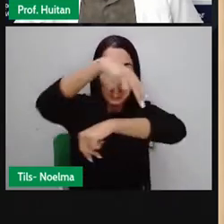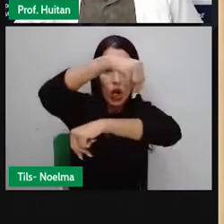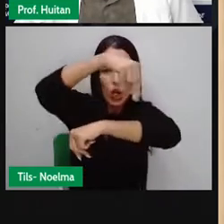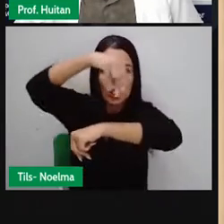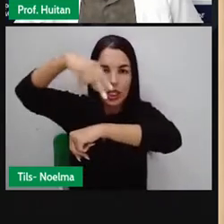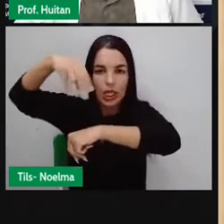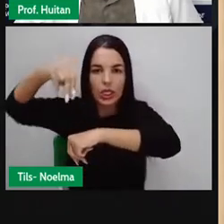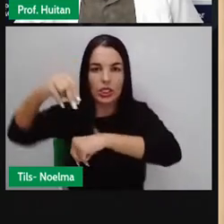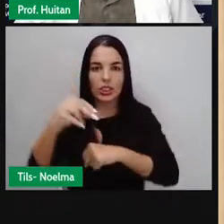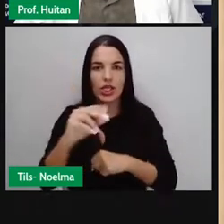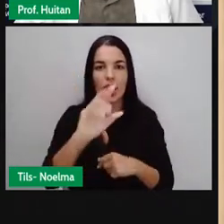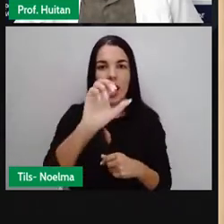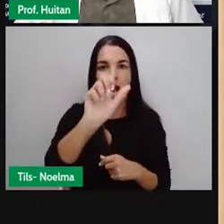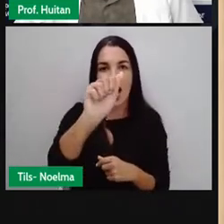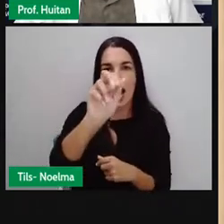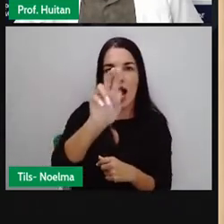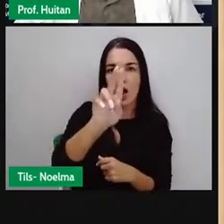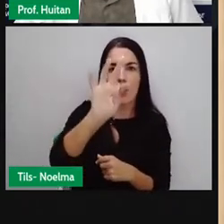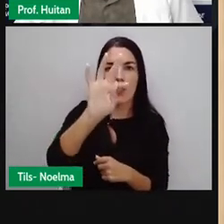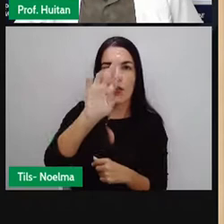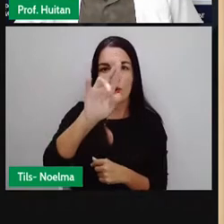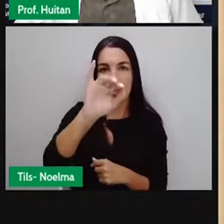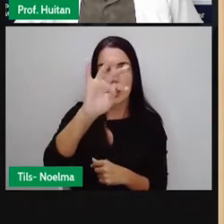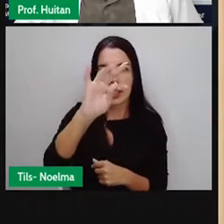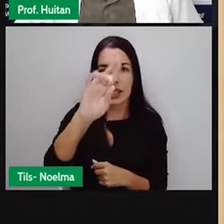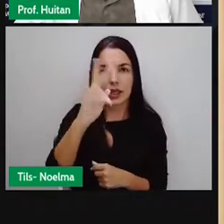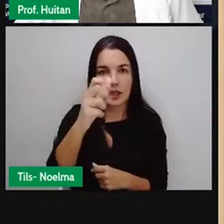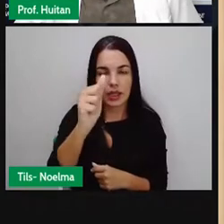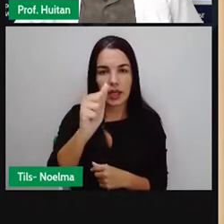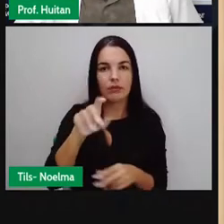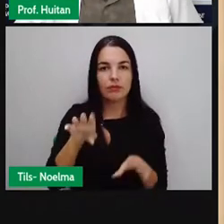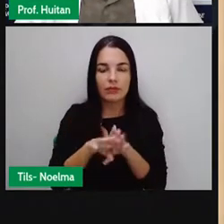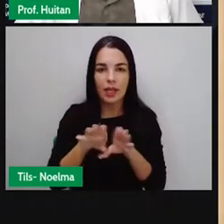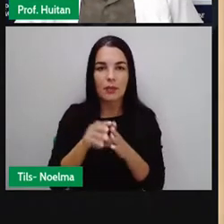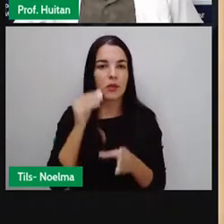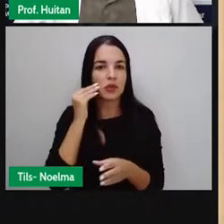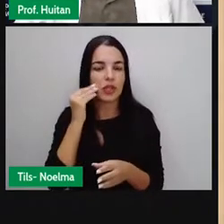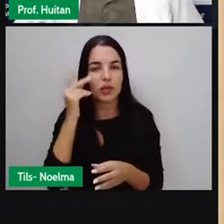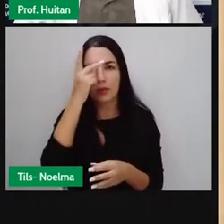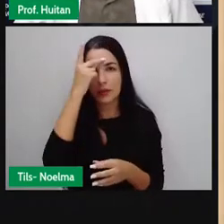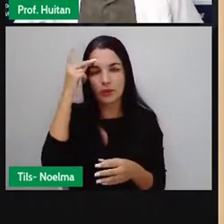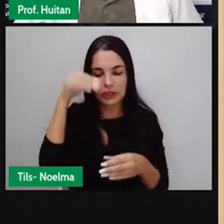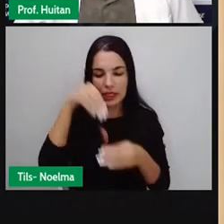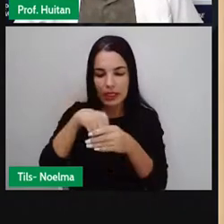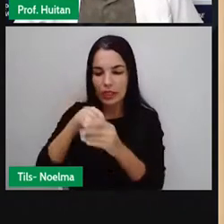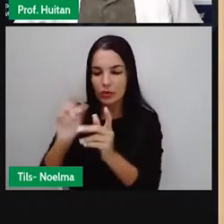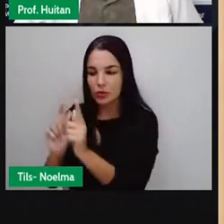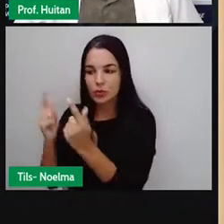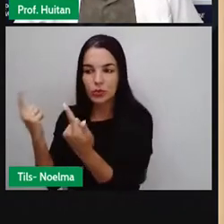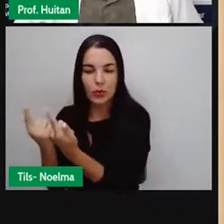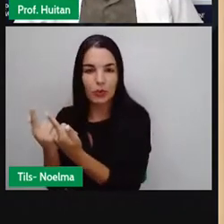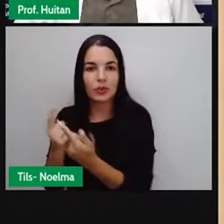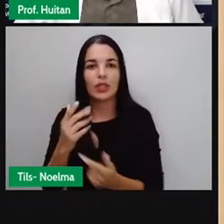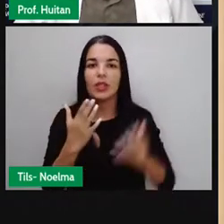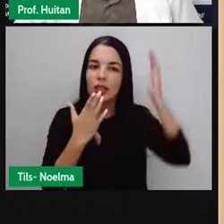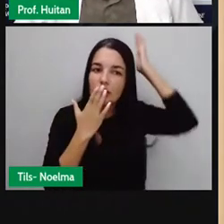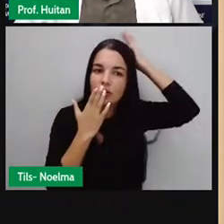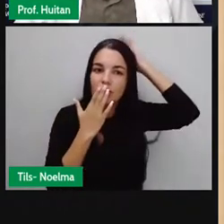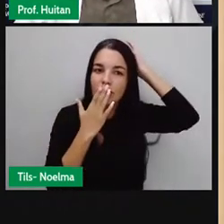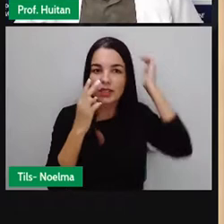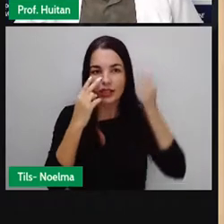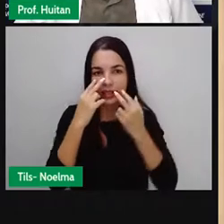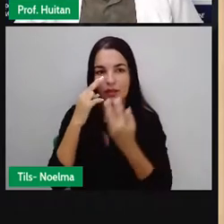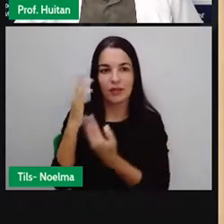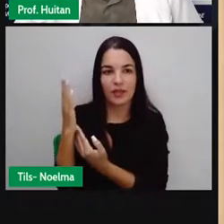entre os talentos revelados nas aldeias, né? Então, estes são os autores que foram citados